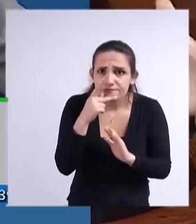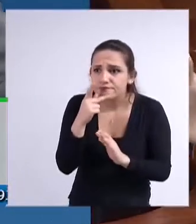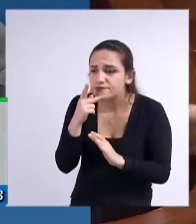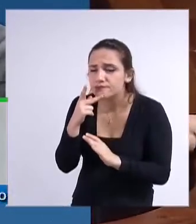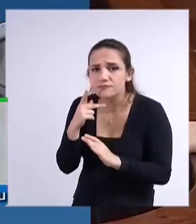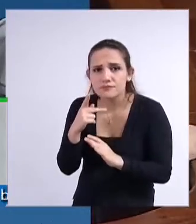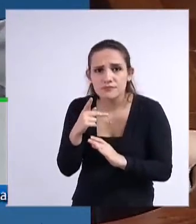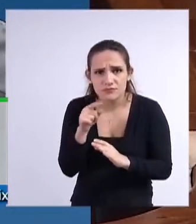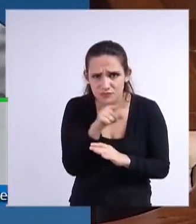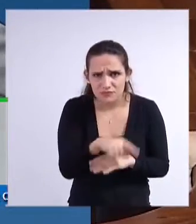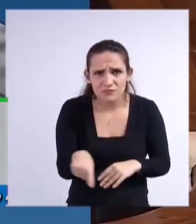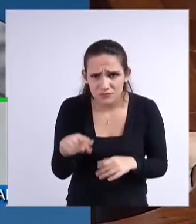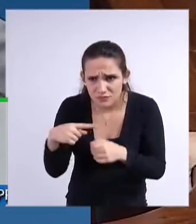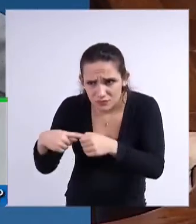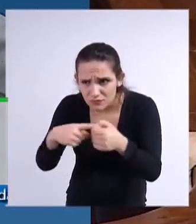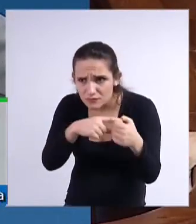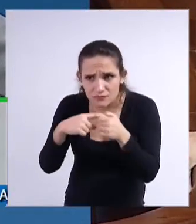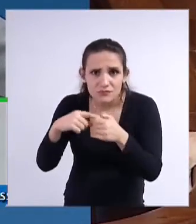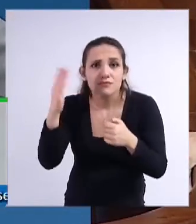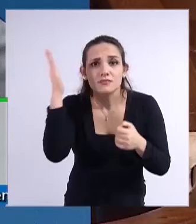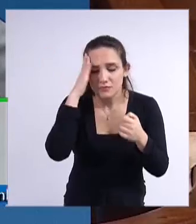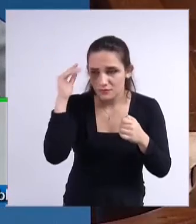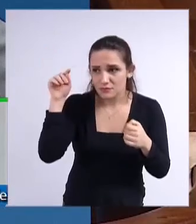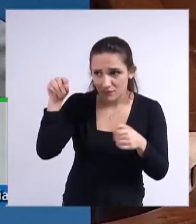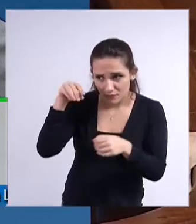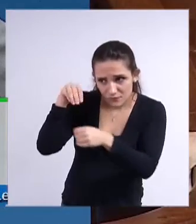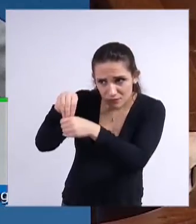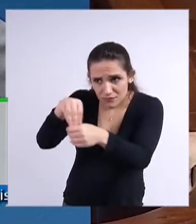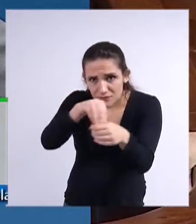que acontece a epidemia.